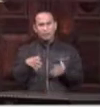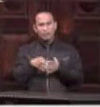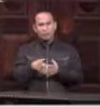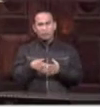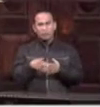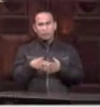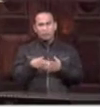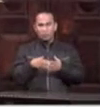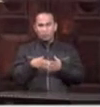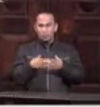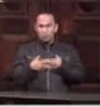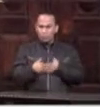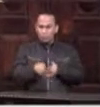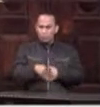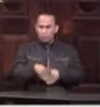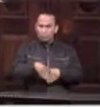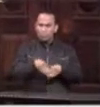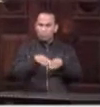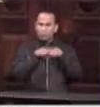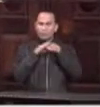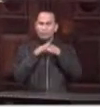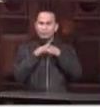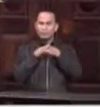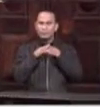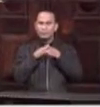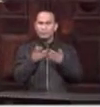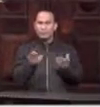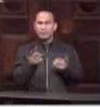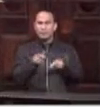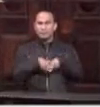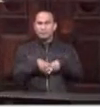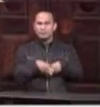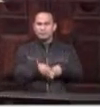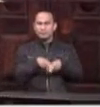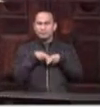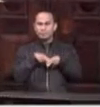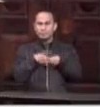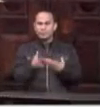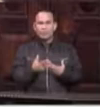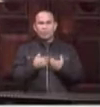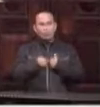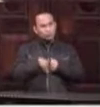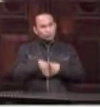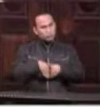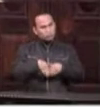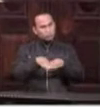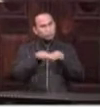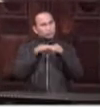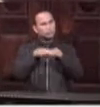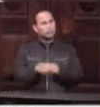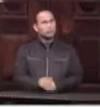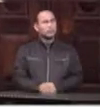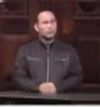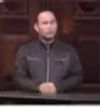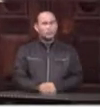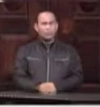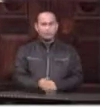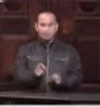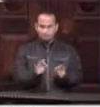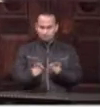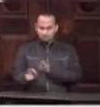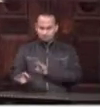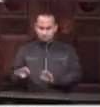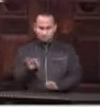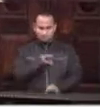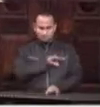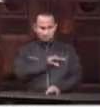continuam apreendidas pelo Estado brasileiro, uma vez que elas continuam sob controle da